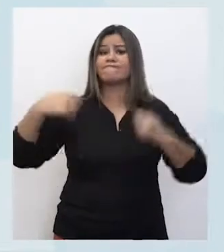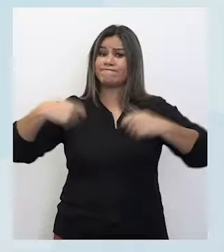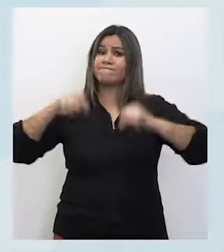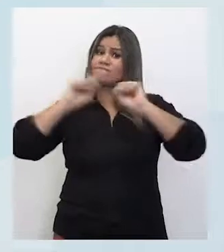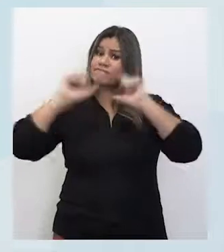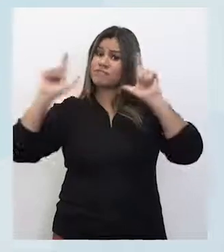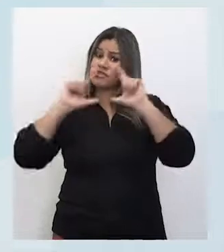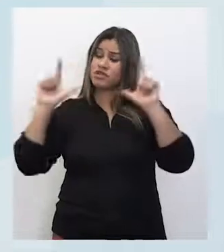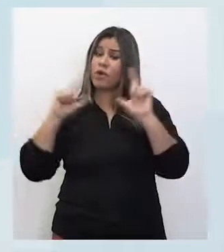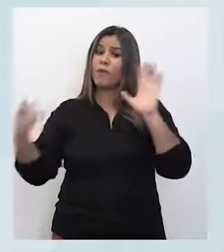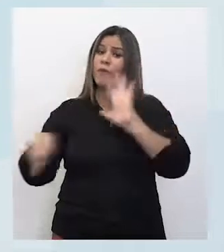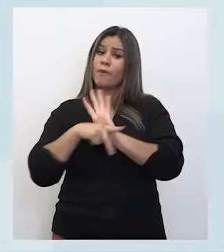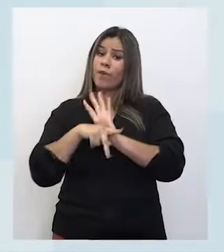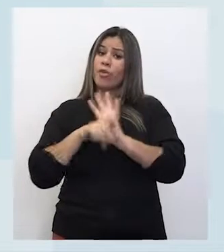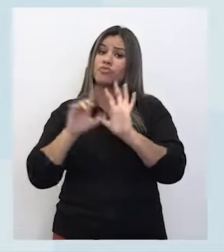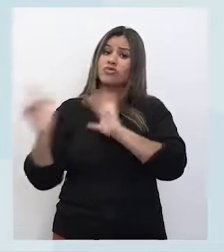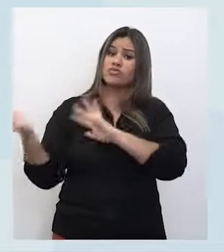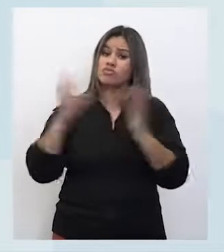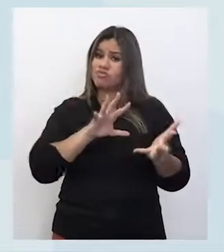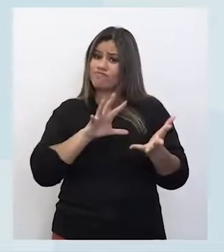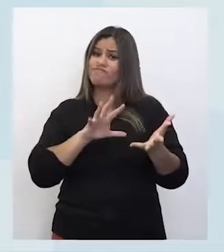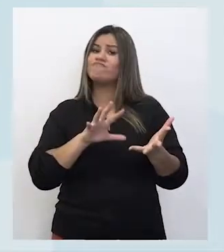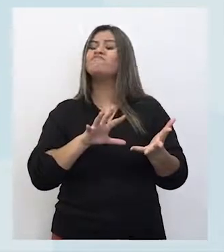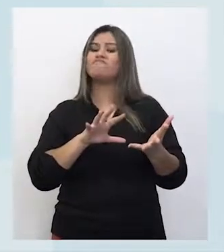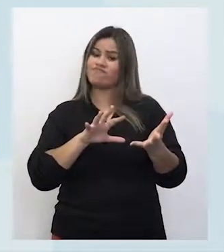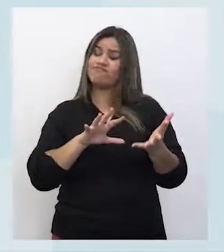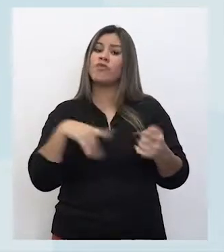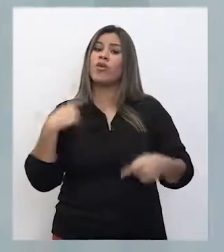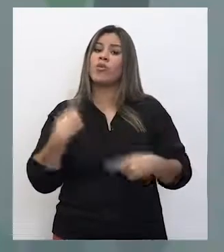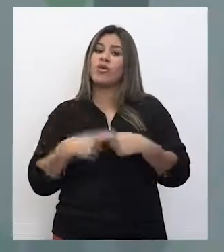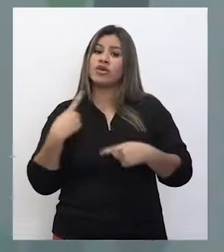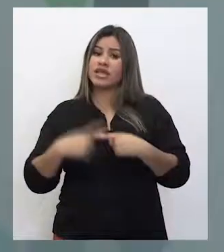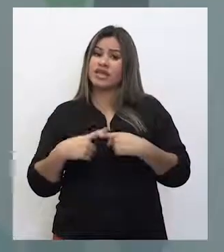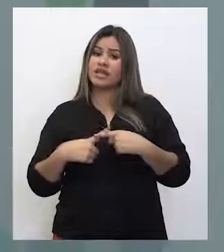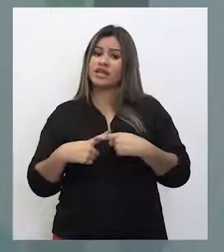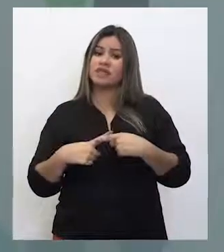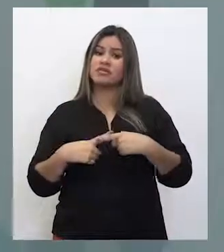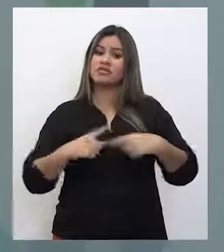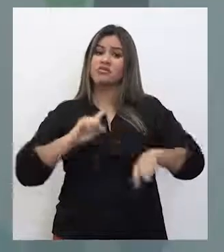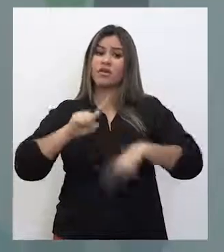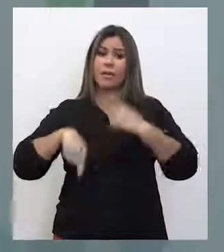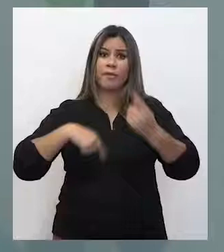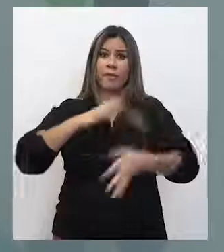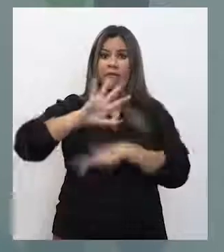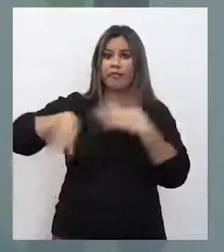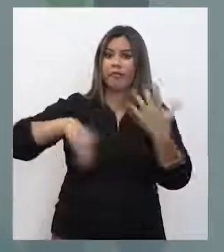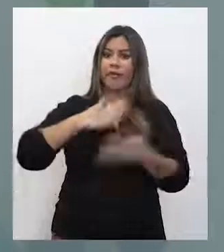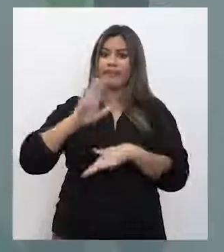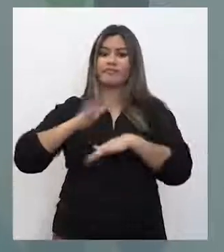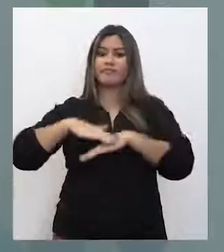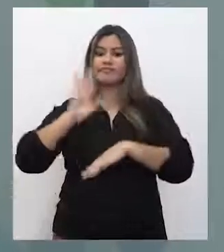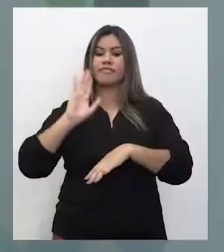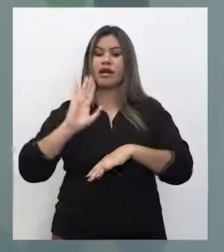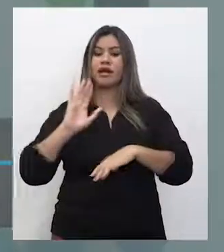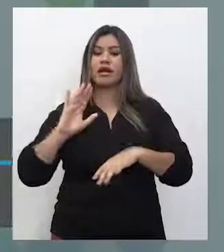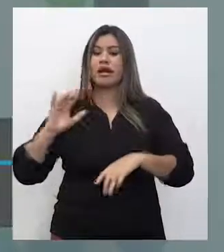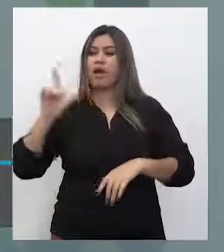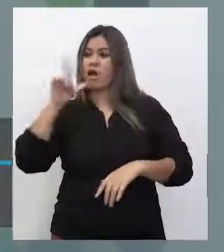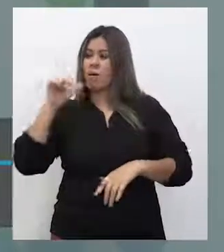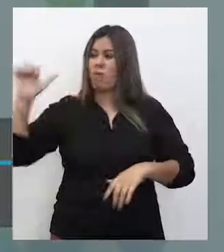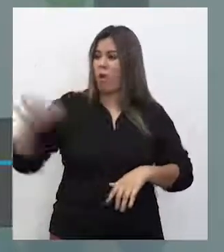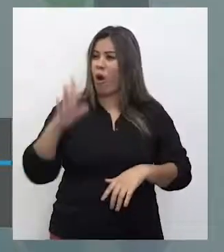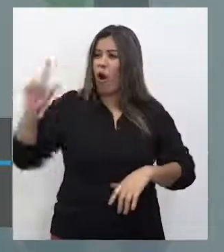atentar para a questão das mudanças climáticas, porque senão tudo vai ficar muito doido. De um lado vai ter muita enchente,